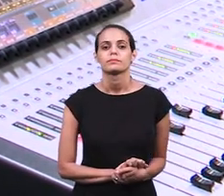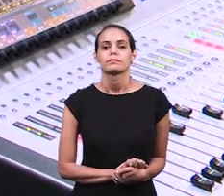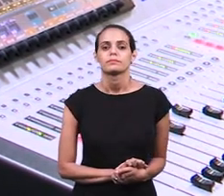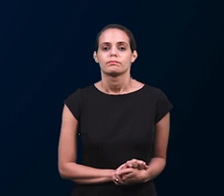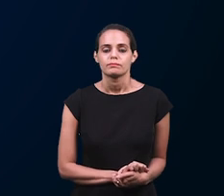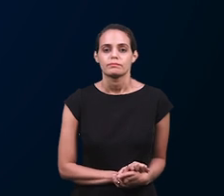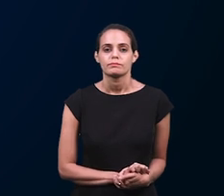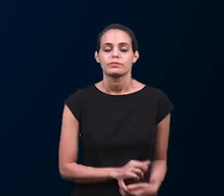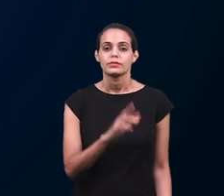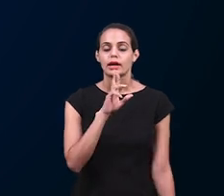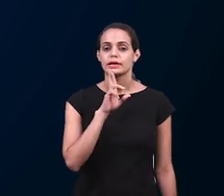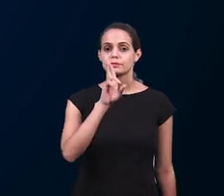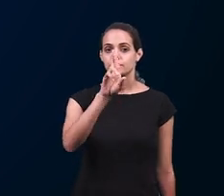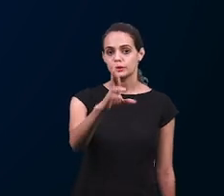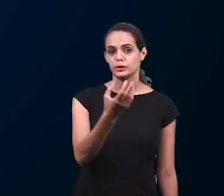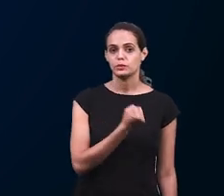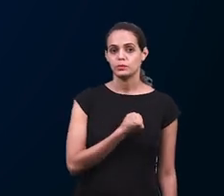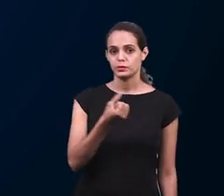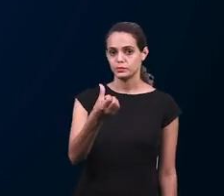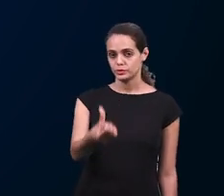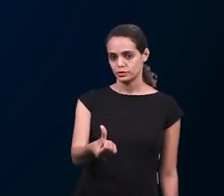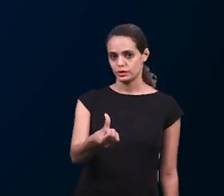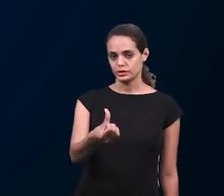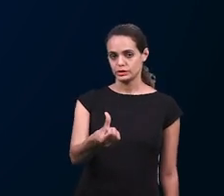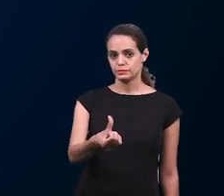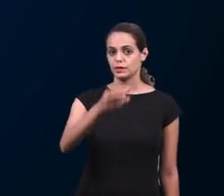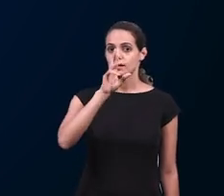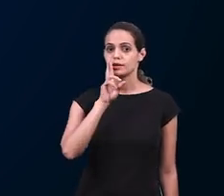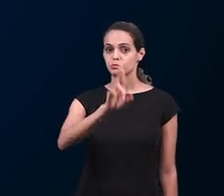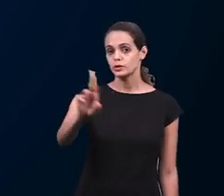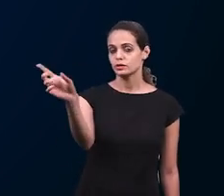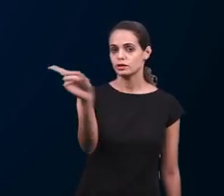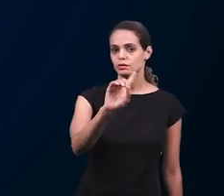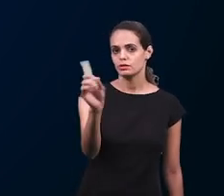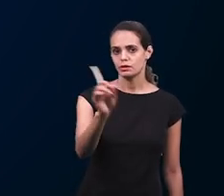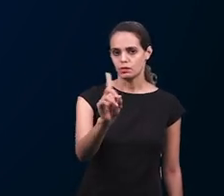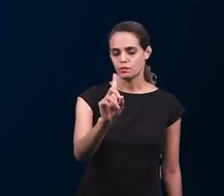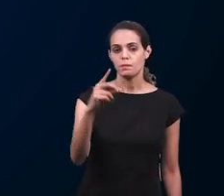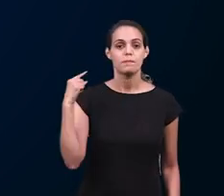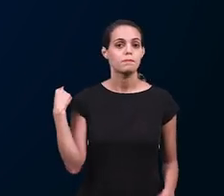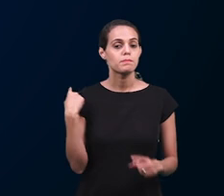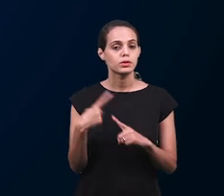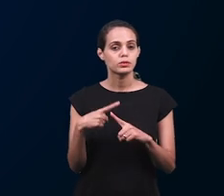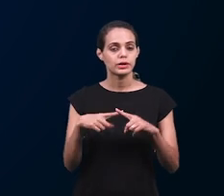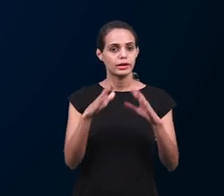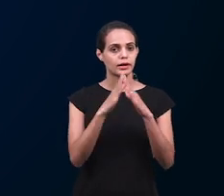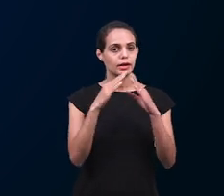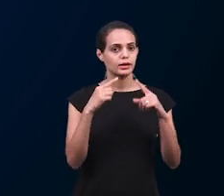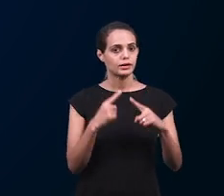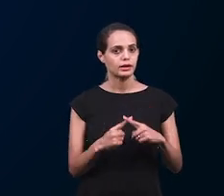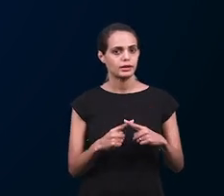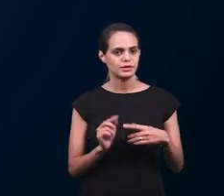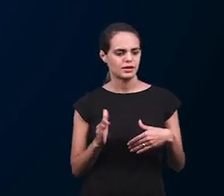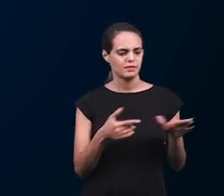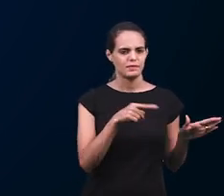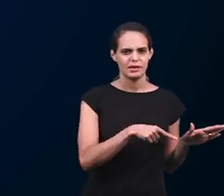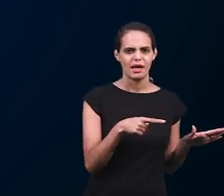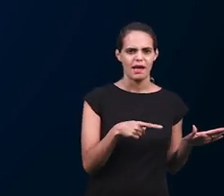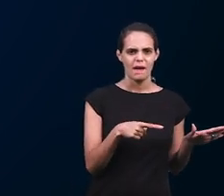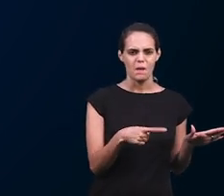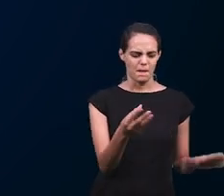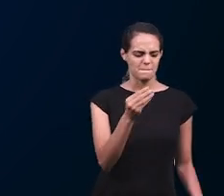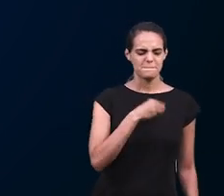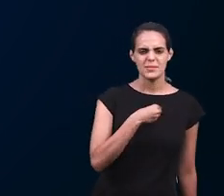resposta. Respondendo à pergunta número 6, a resposta é não, porque a igreja infiel, ela se veste